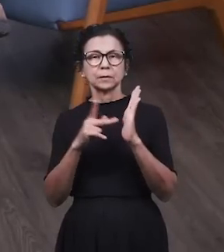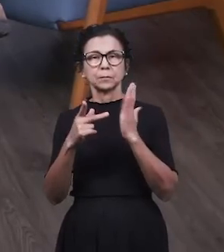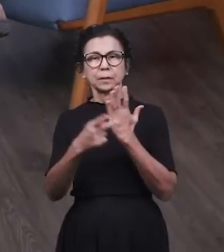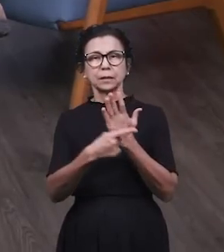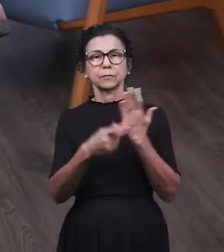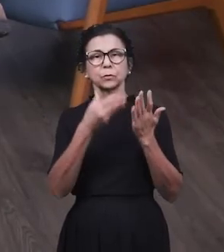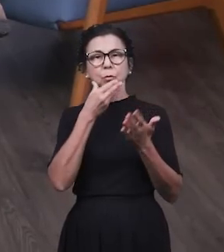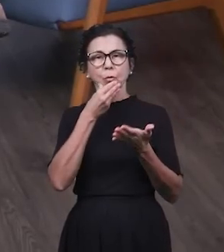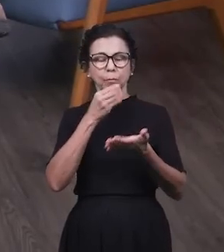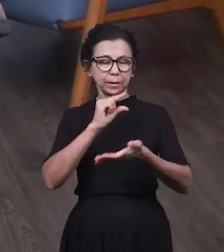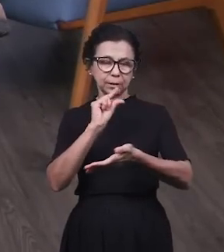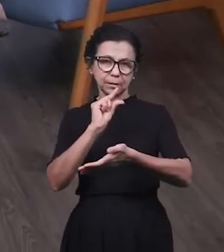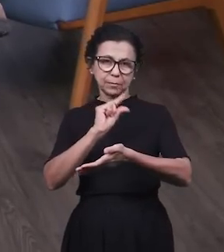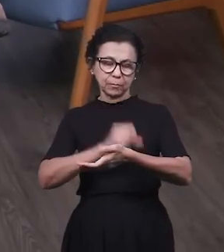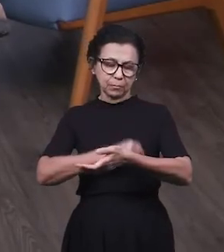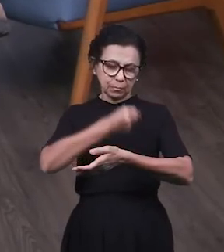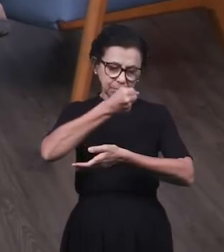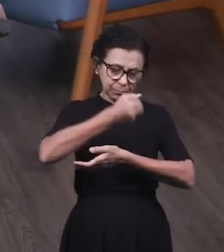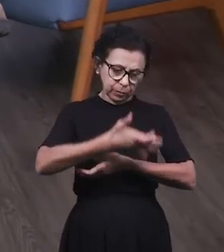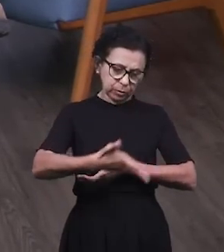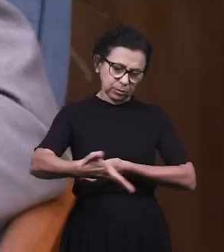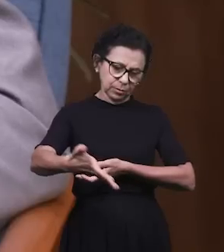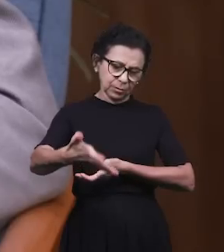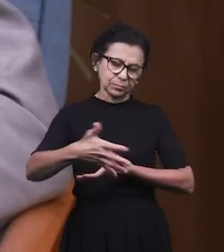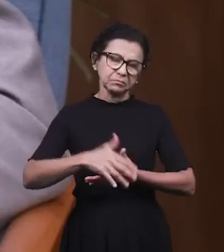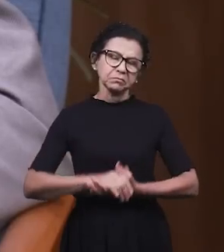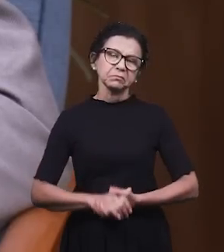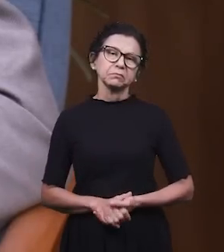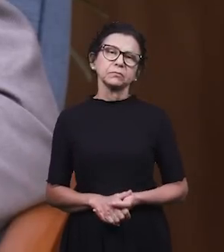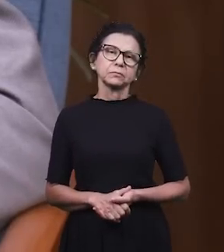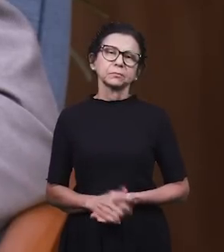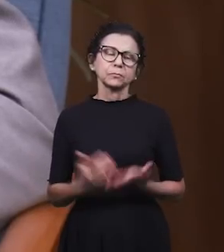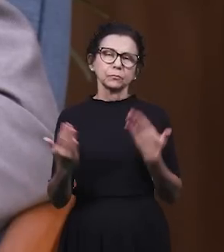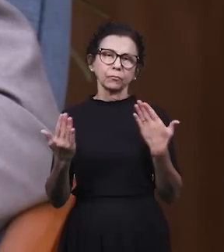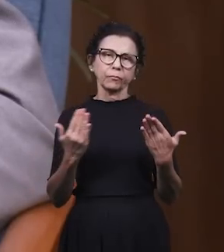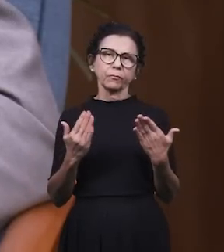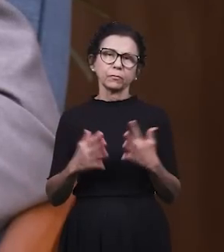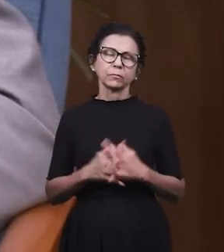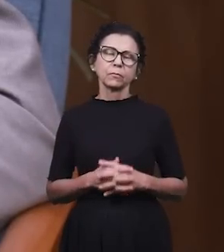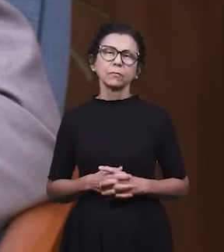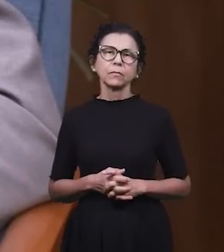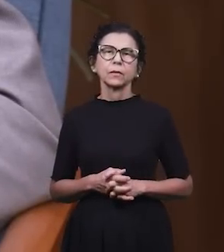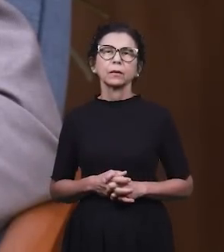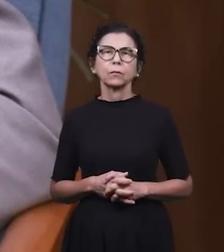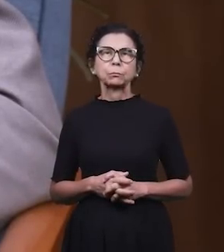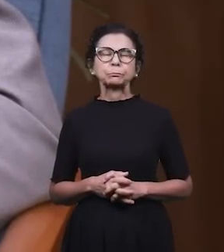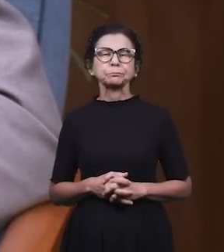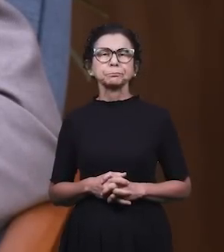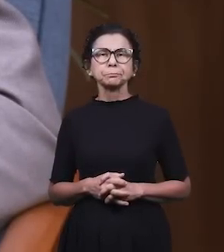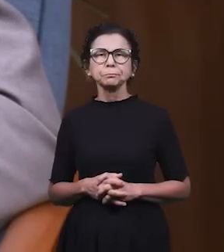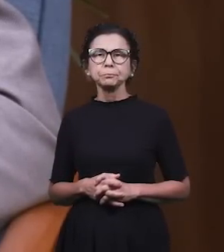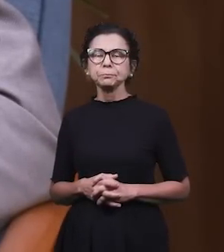diz respeito à oposição, é que há sempre um agente